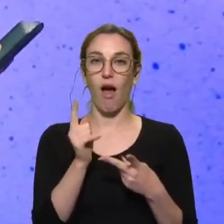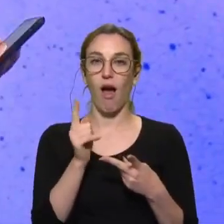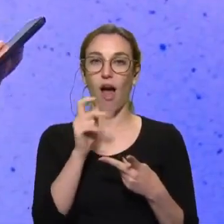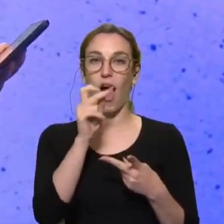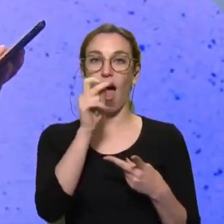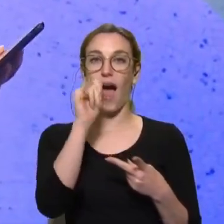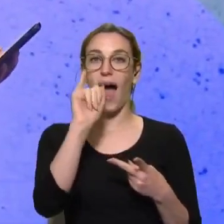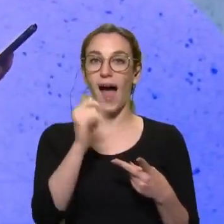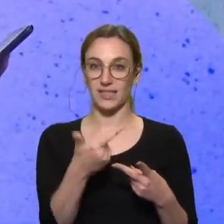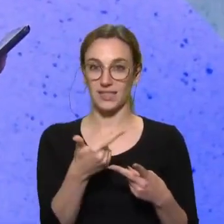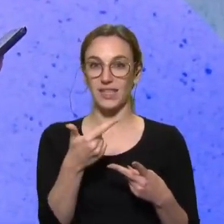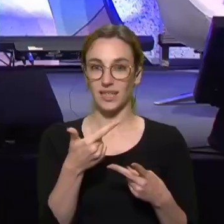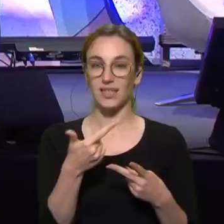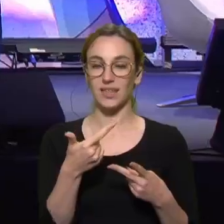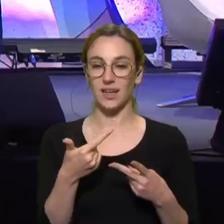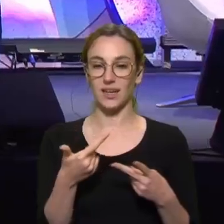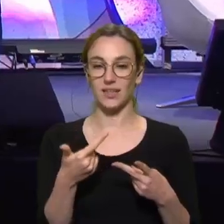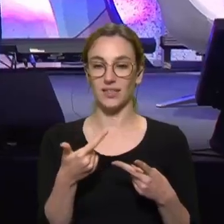IT.